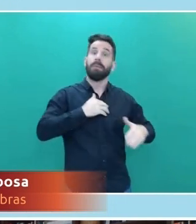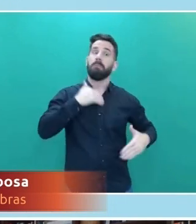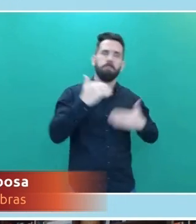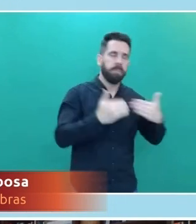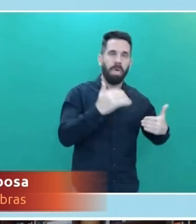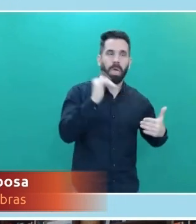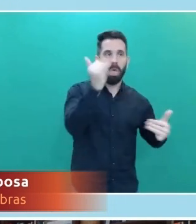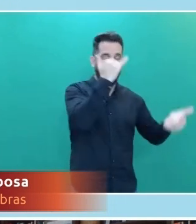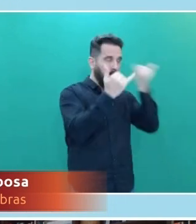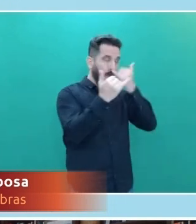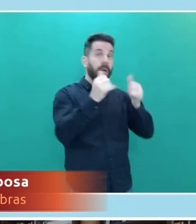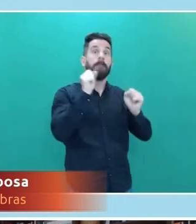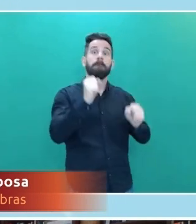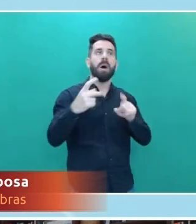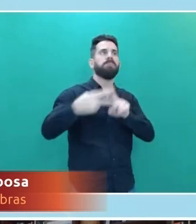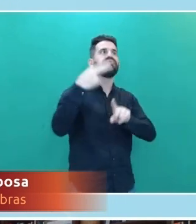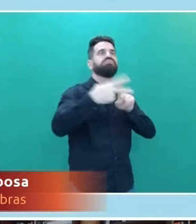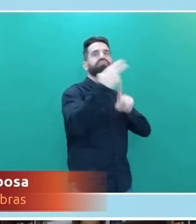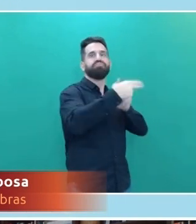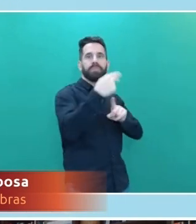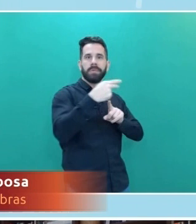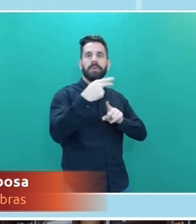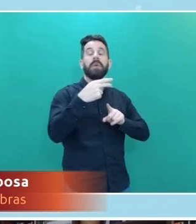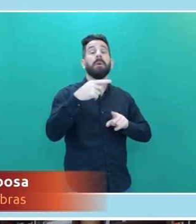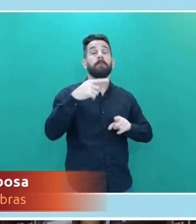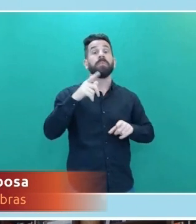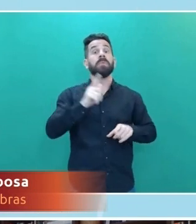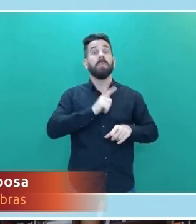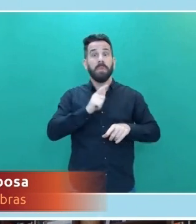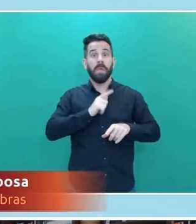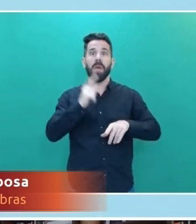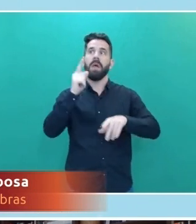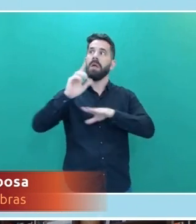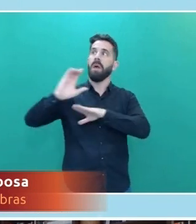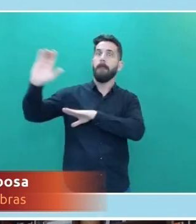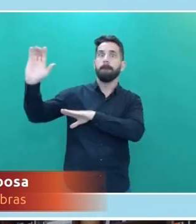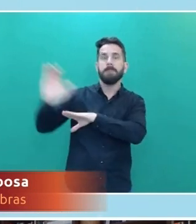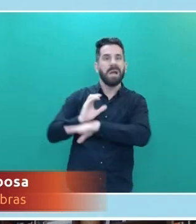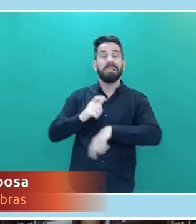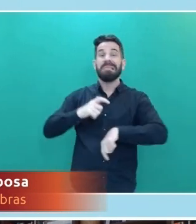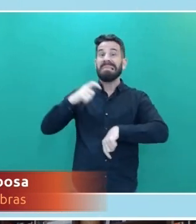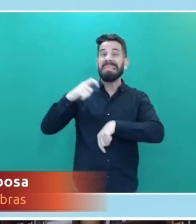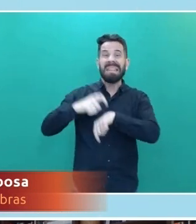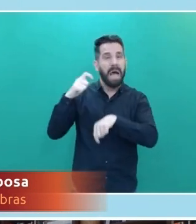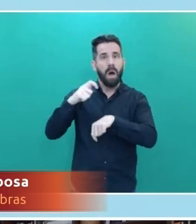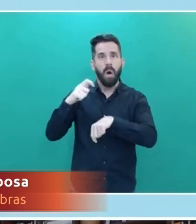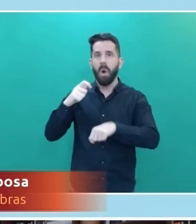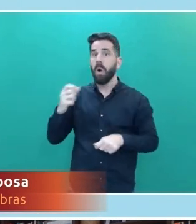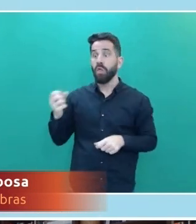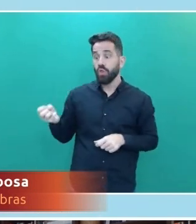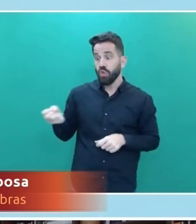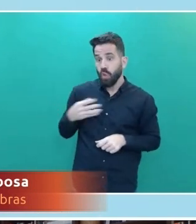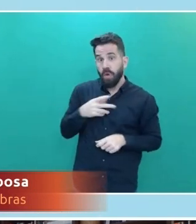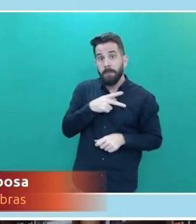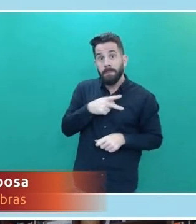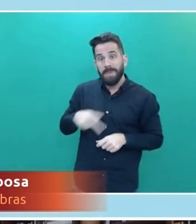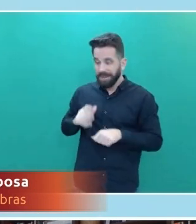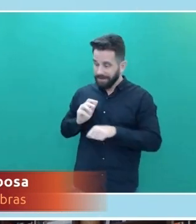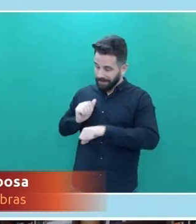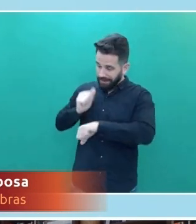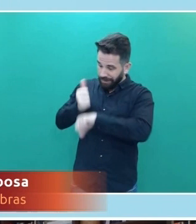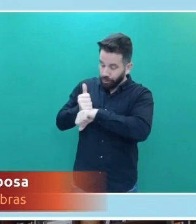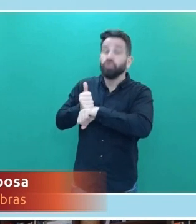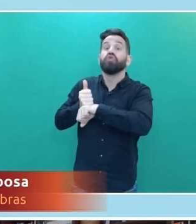As decisões de investimentos automáticos que o Brasil recebeu assim que o novo presidente assumiu, com liberações